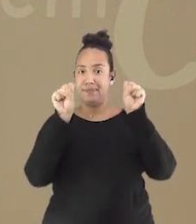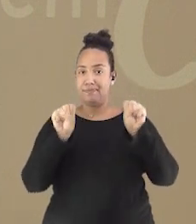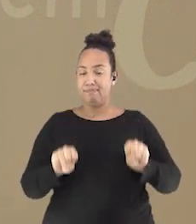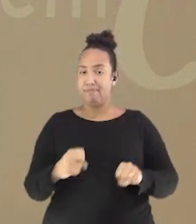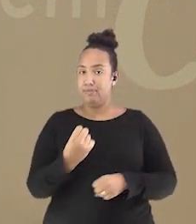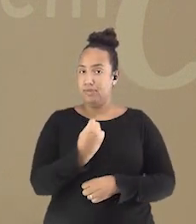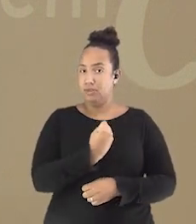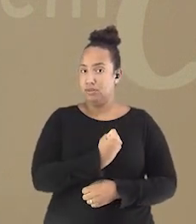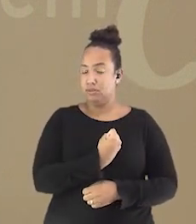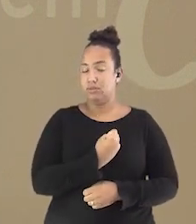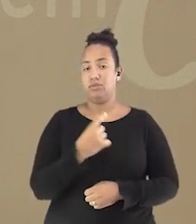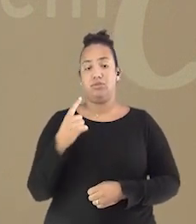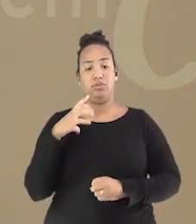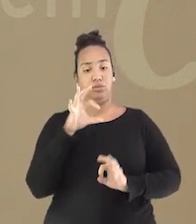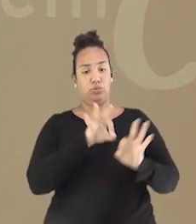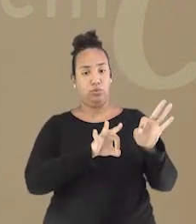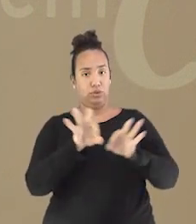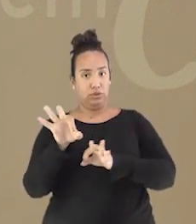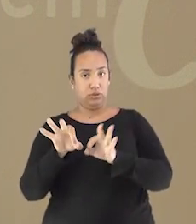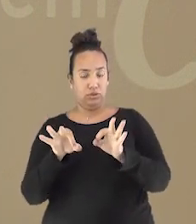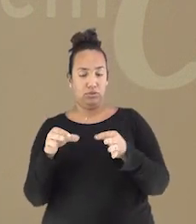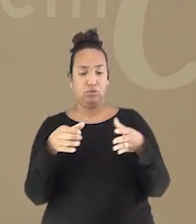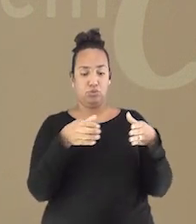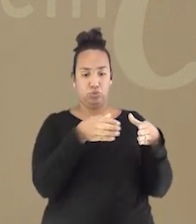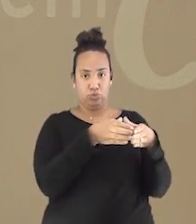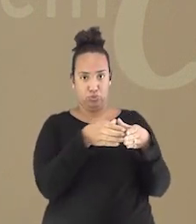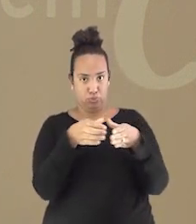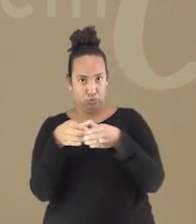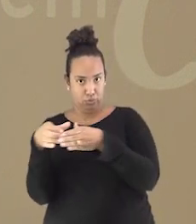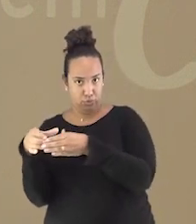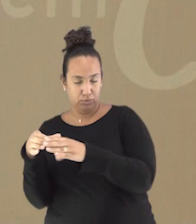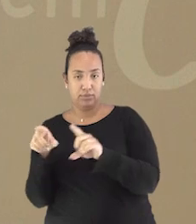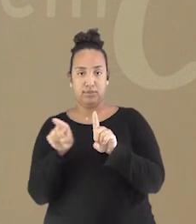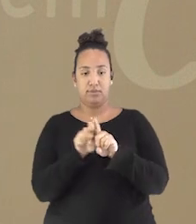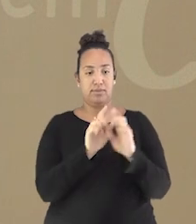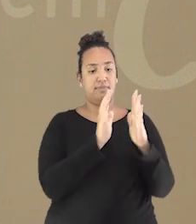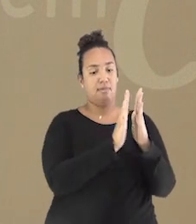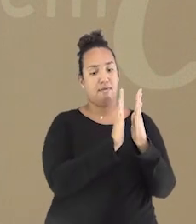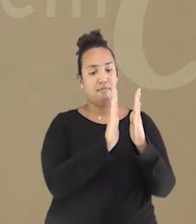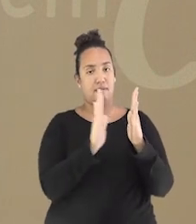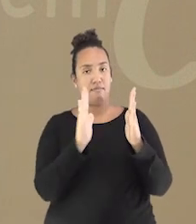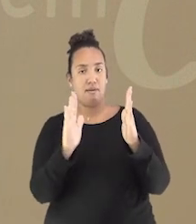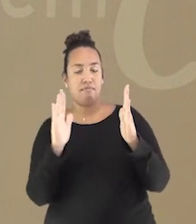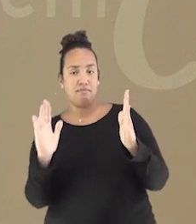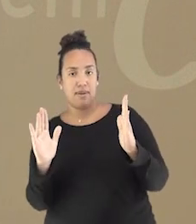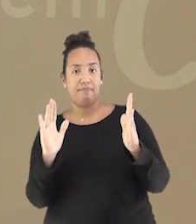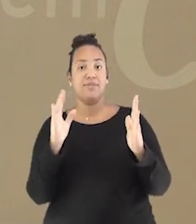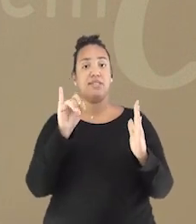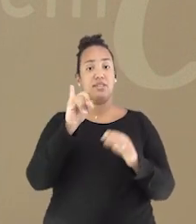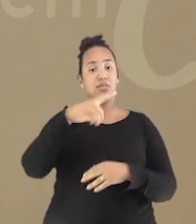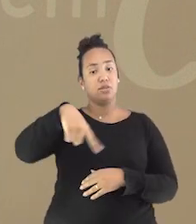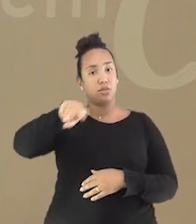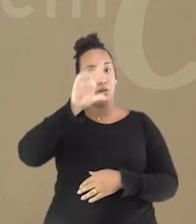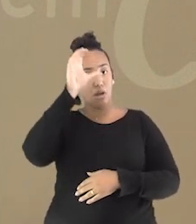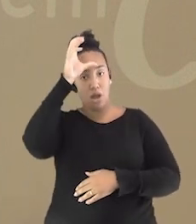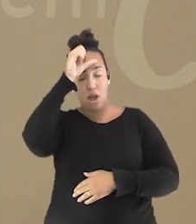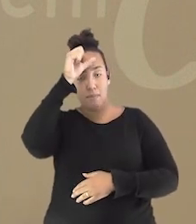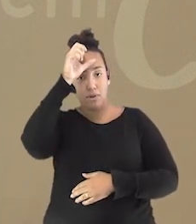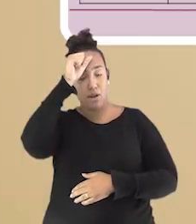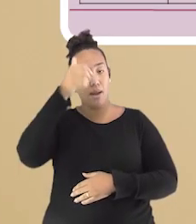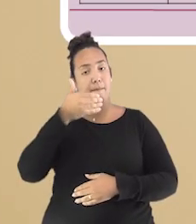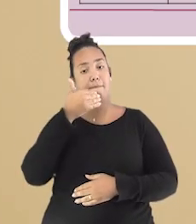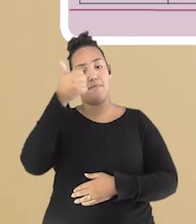é organizado em ordens e classes. Aprender sobre elas ajuda a entender melhor o número que estamos